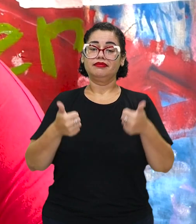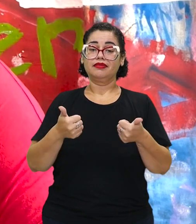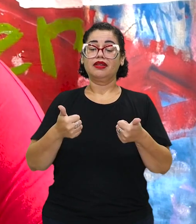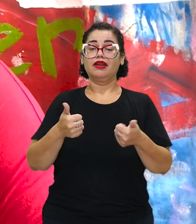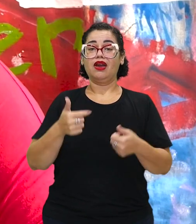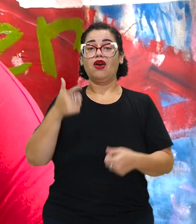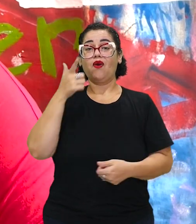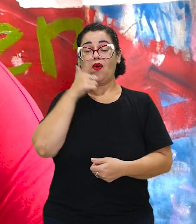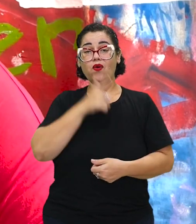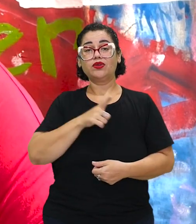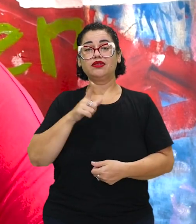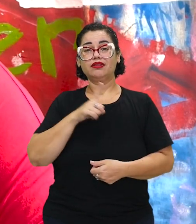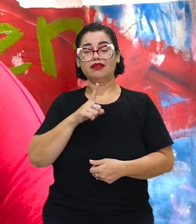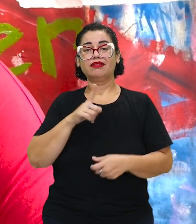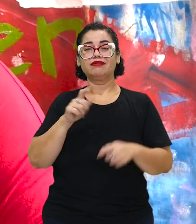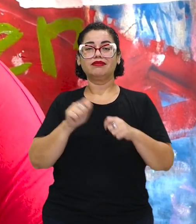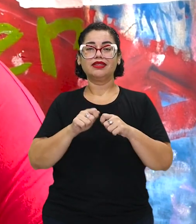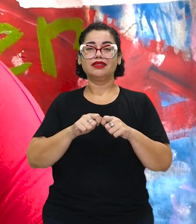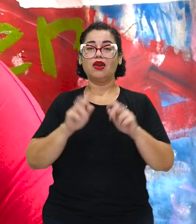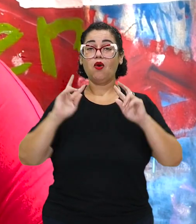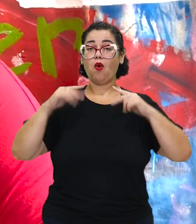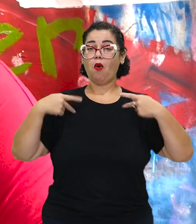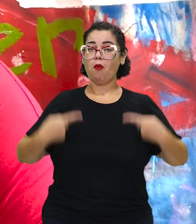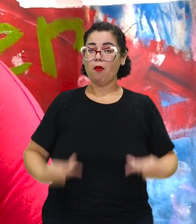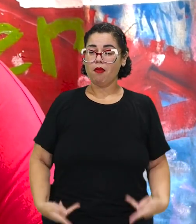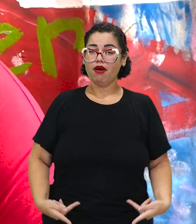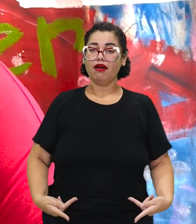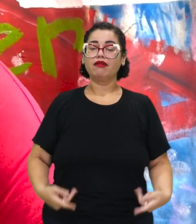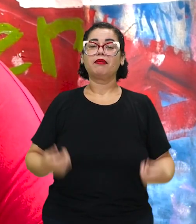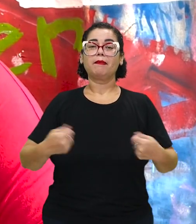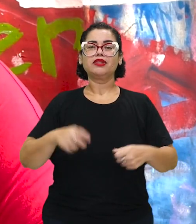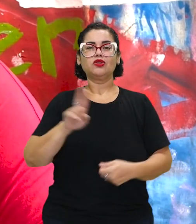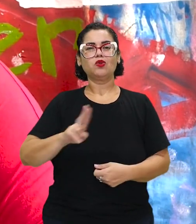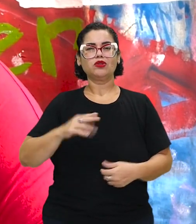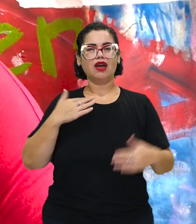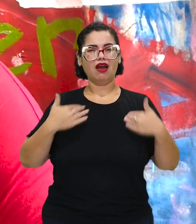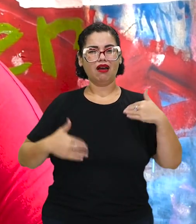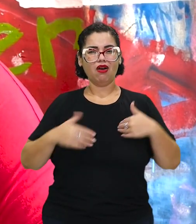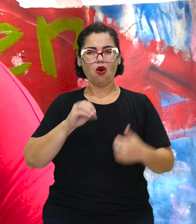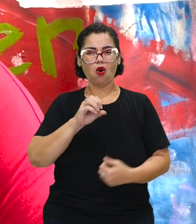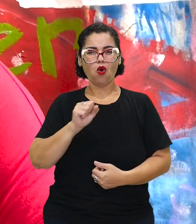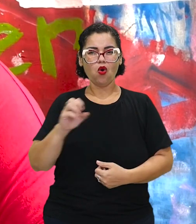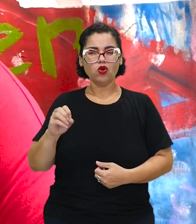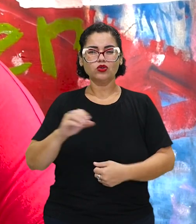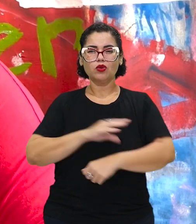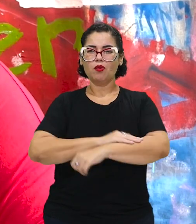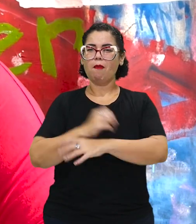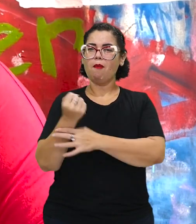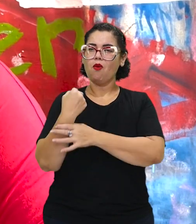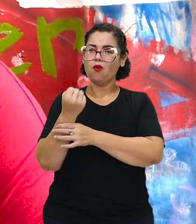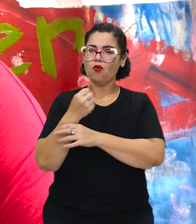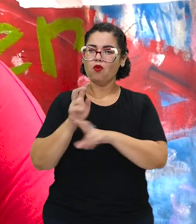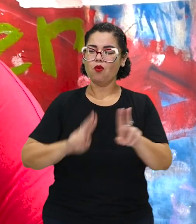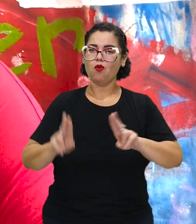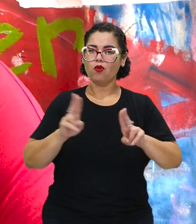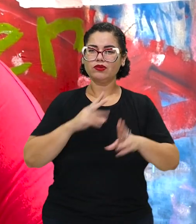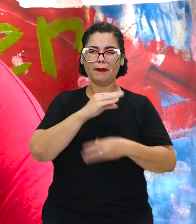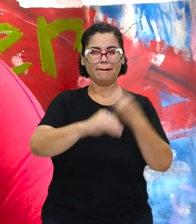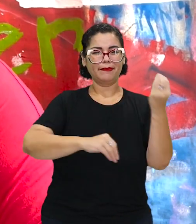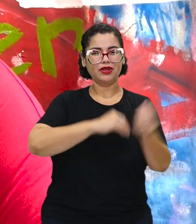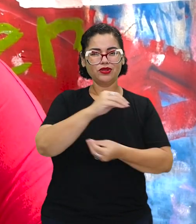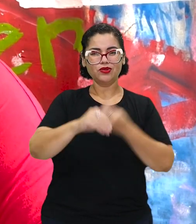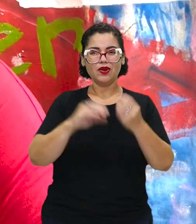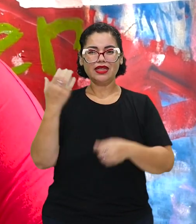ali, eu tenho que fazer um corpo humano, vamos estudar o esqueleto, vamos estudar os